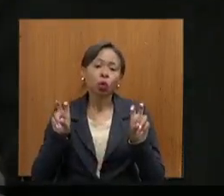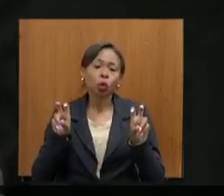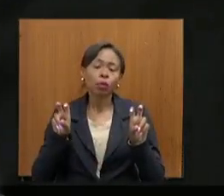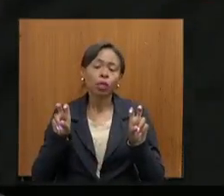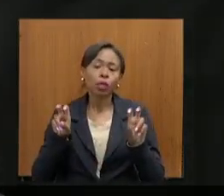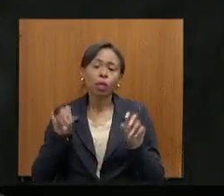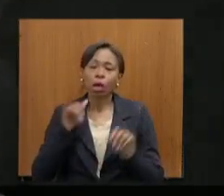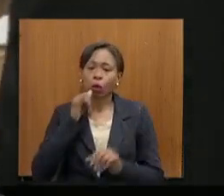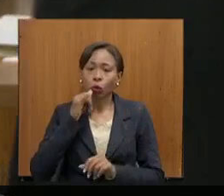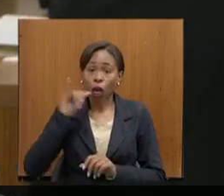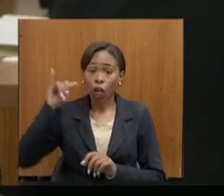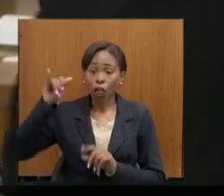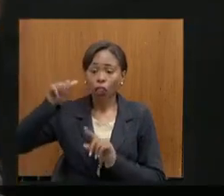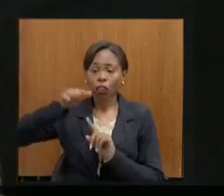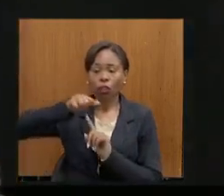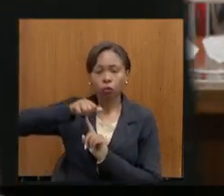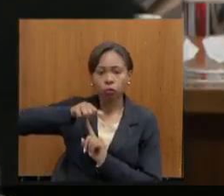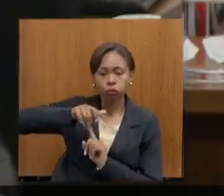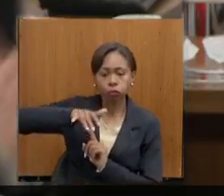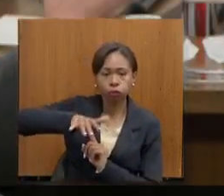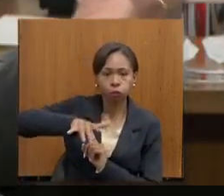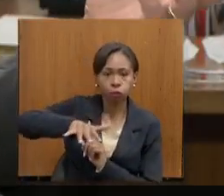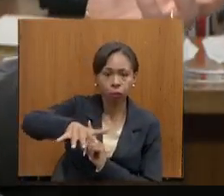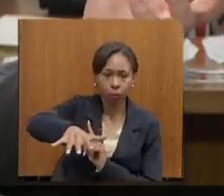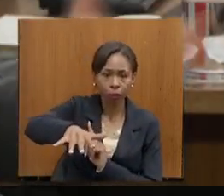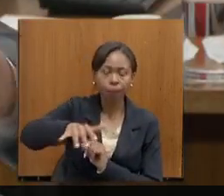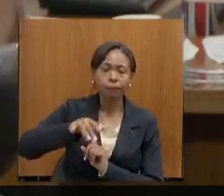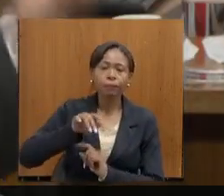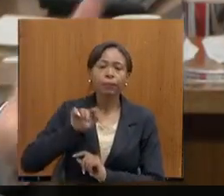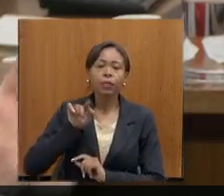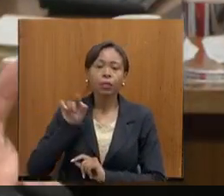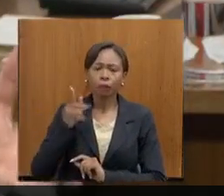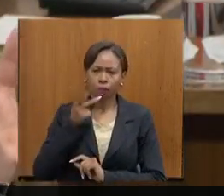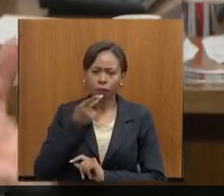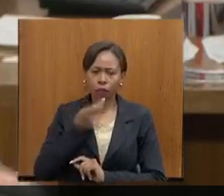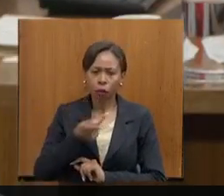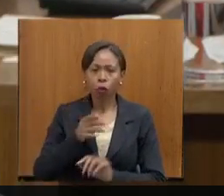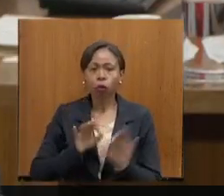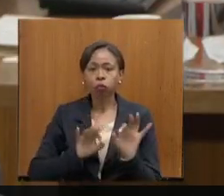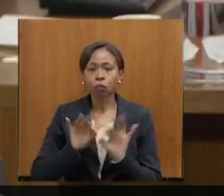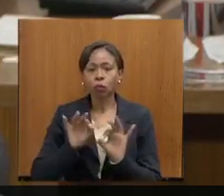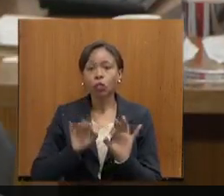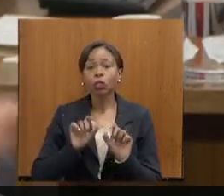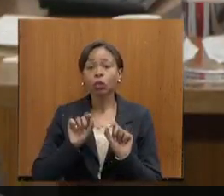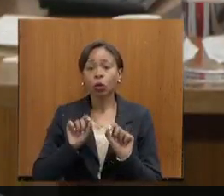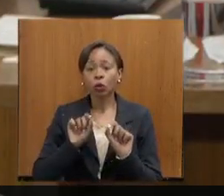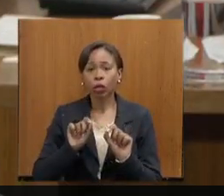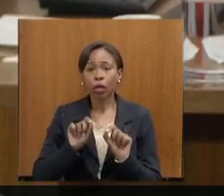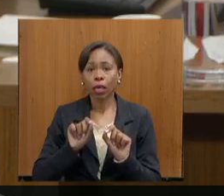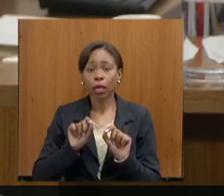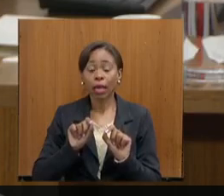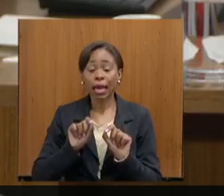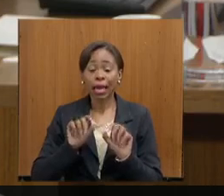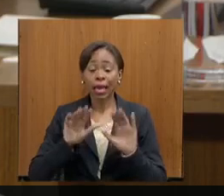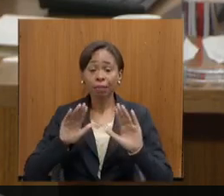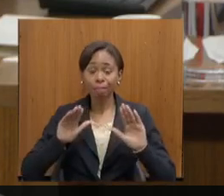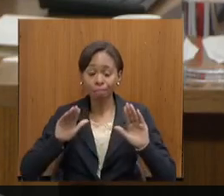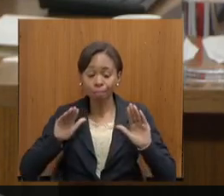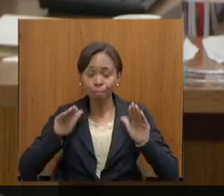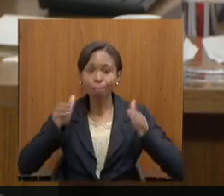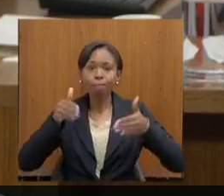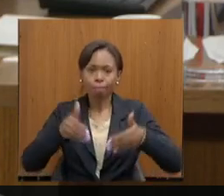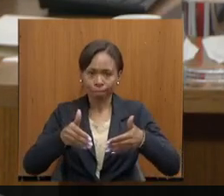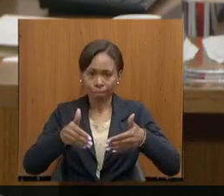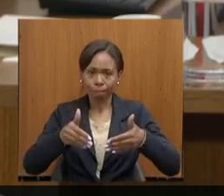concretamente o transmissão como o seu bem comentou a o planejamento é Centralizado né então efetivamente isso